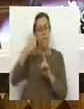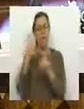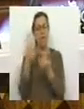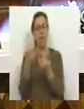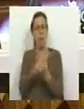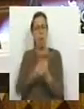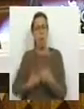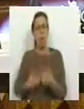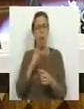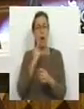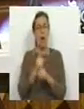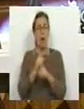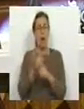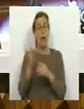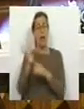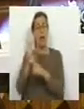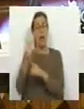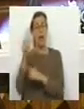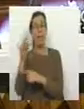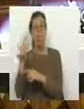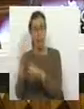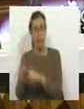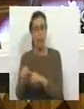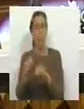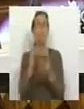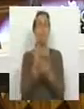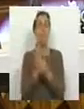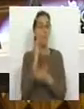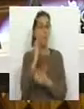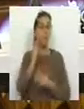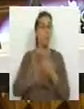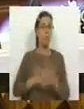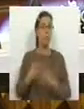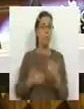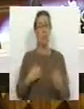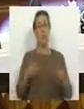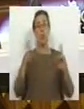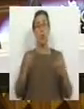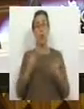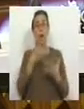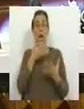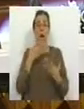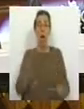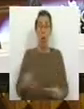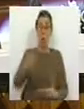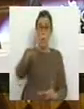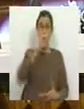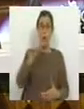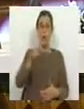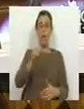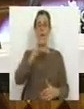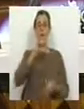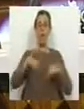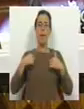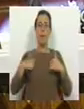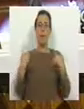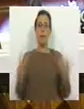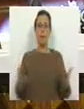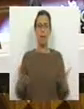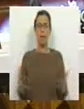analógico desta para a Cinemateca. O processo está em curso e só espera que o atual Governo tenha a